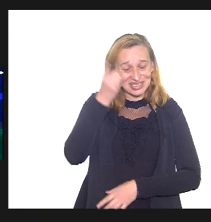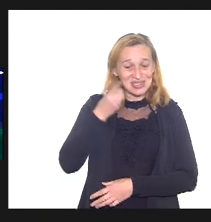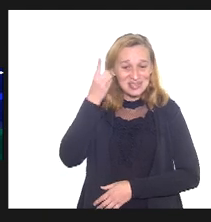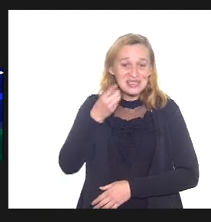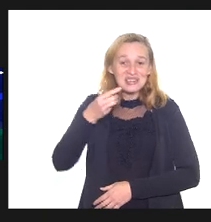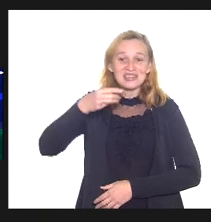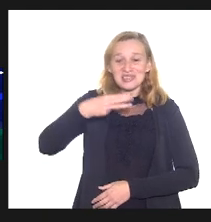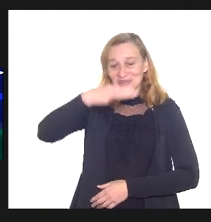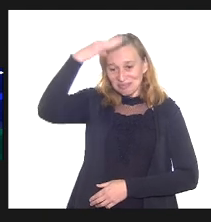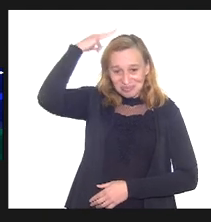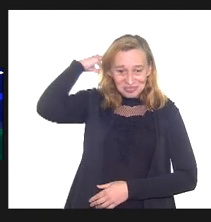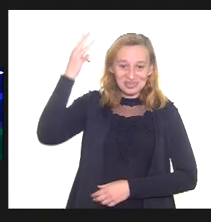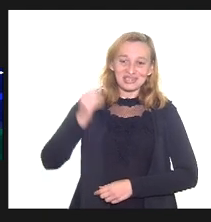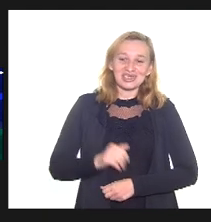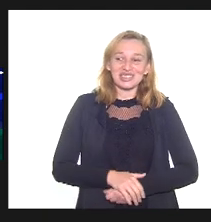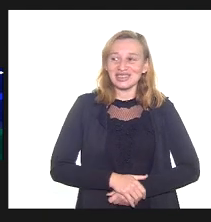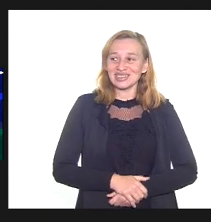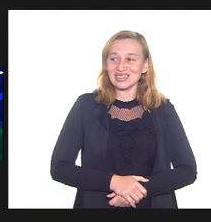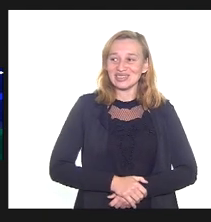Márcio Pacheco.